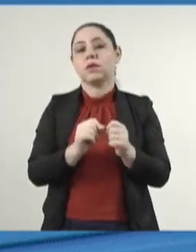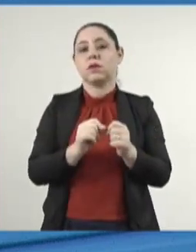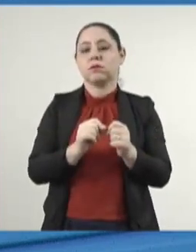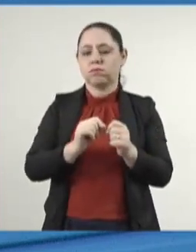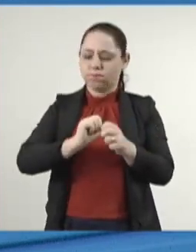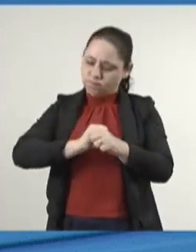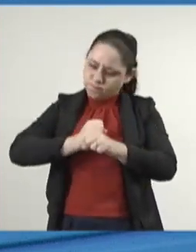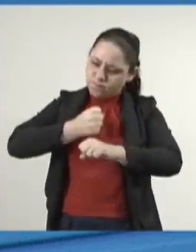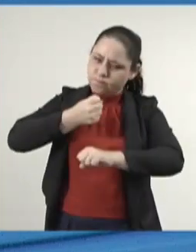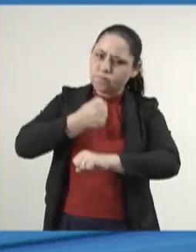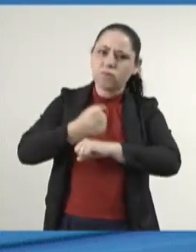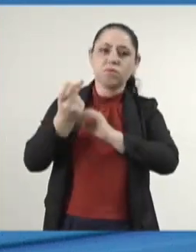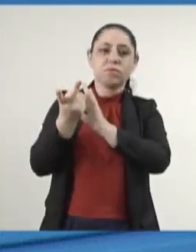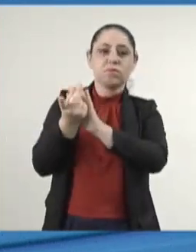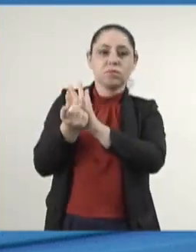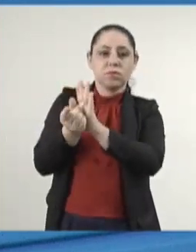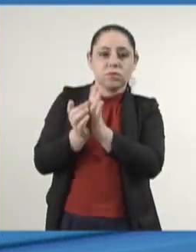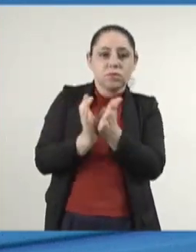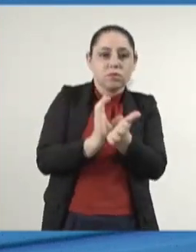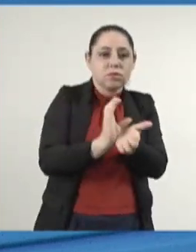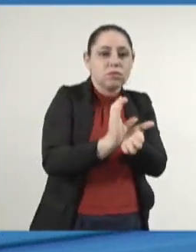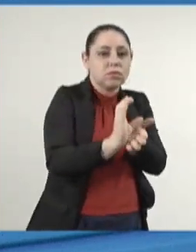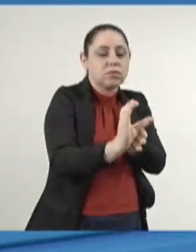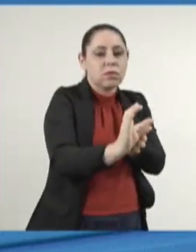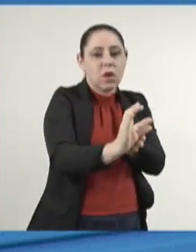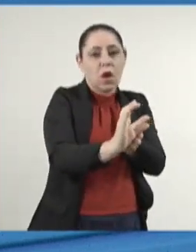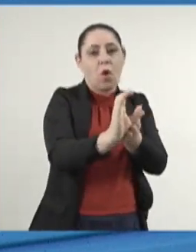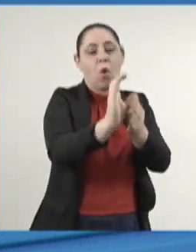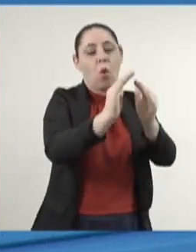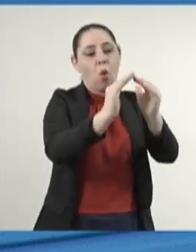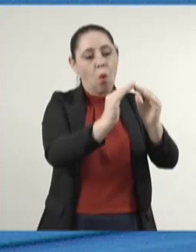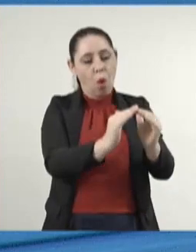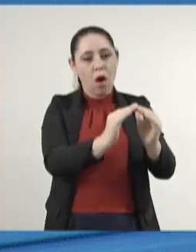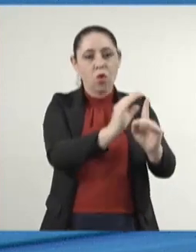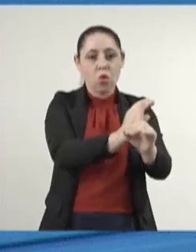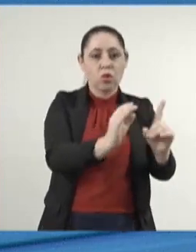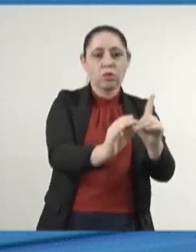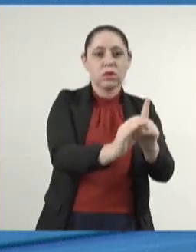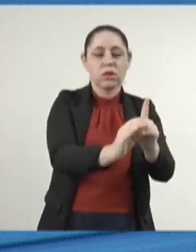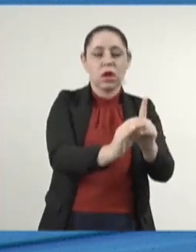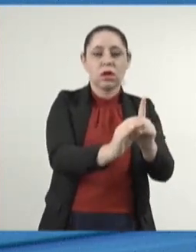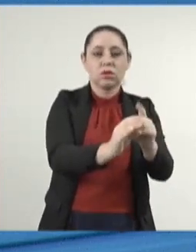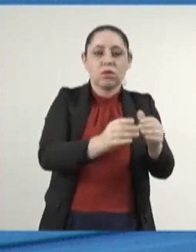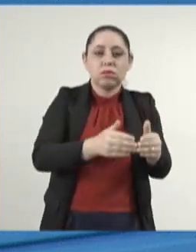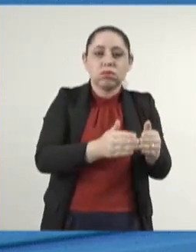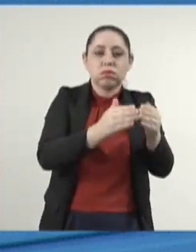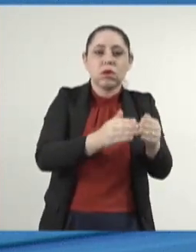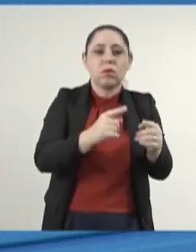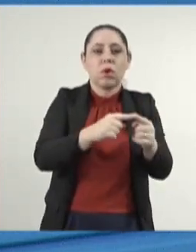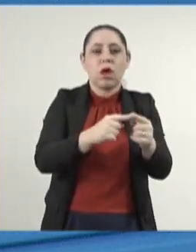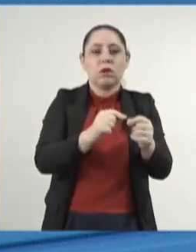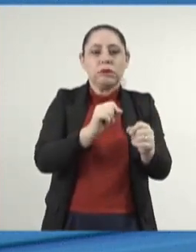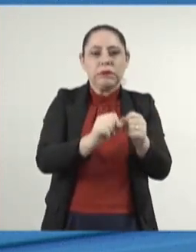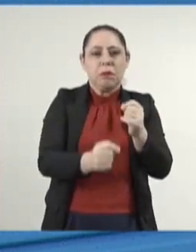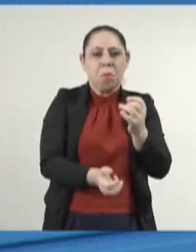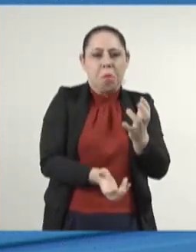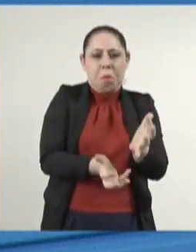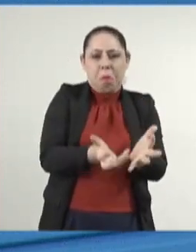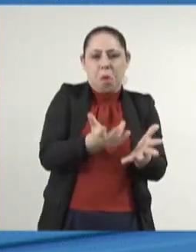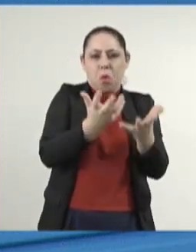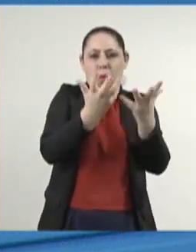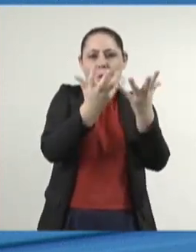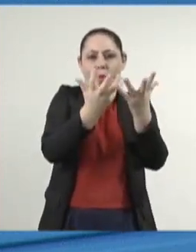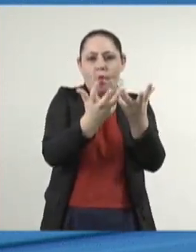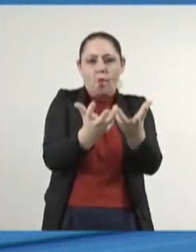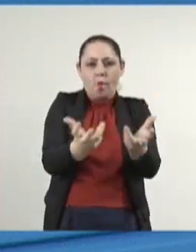esforços e recursos em prol das comunidades ribeirinhas, que foram prejudicadas com os incêndios florestais no